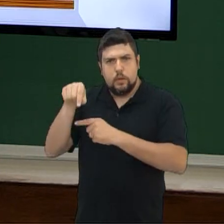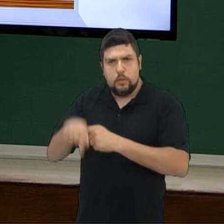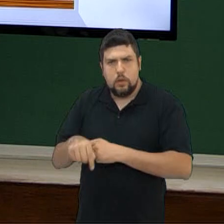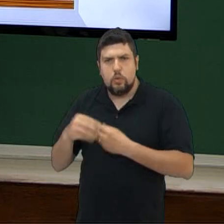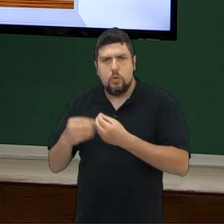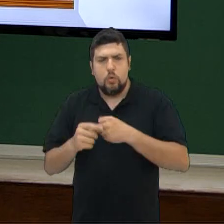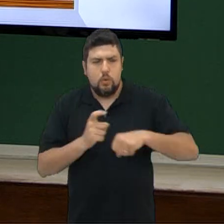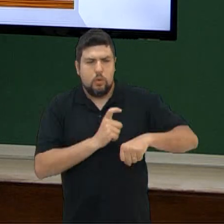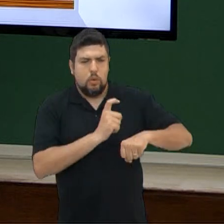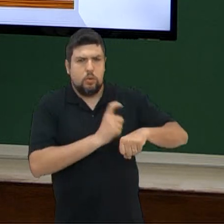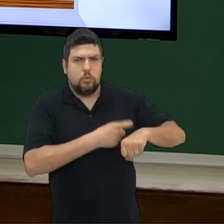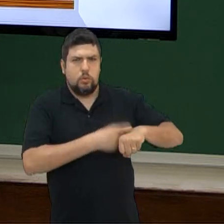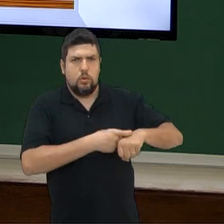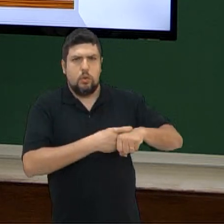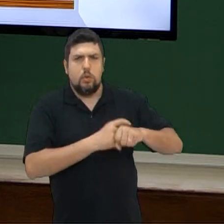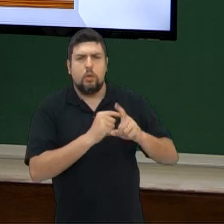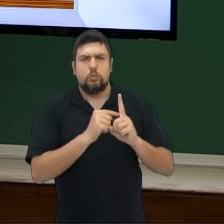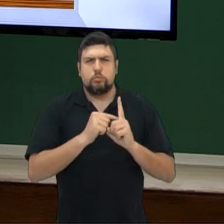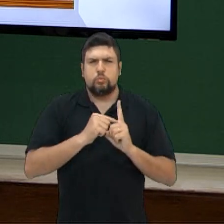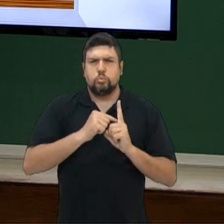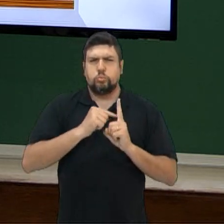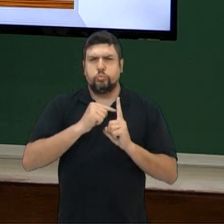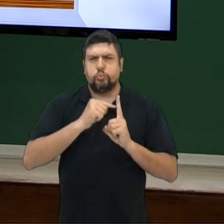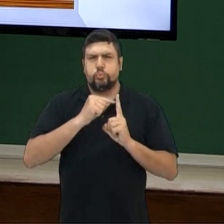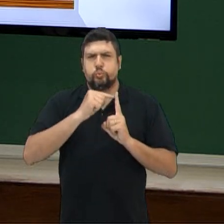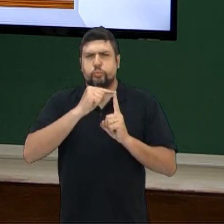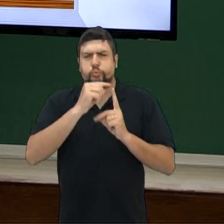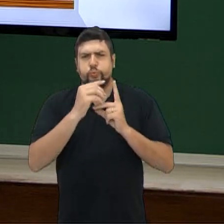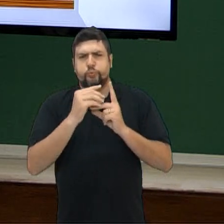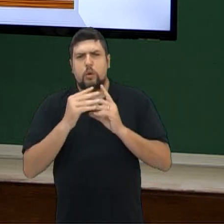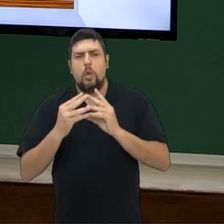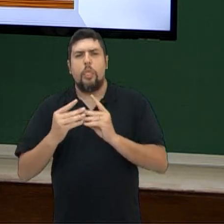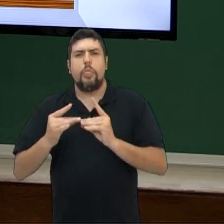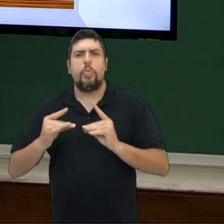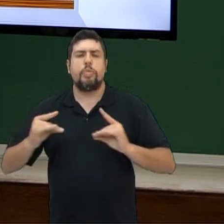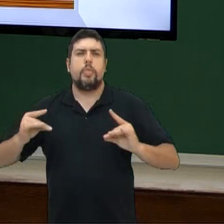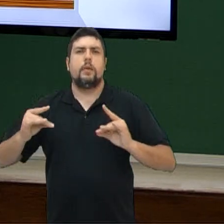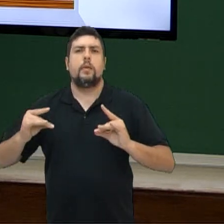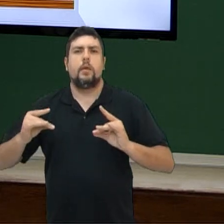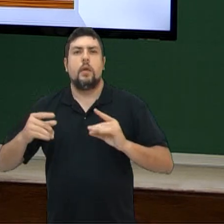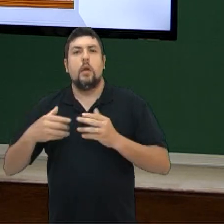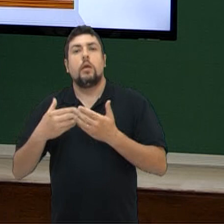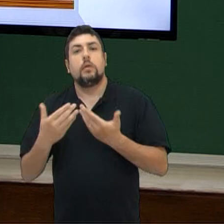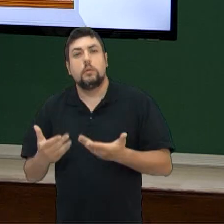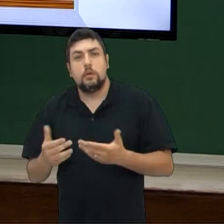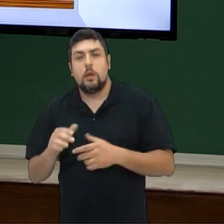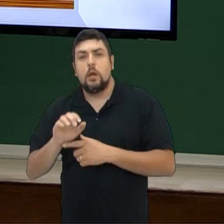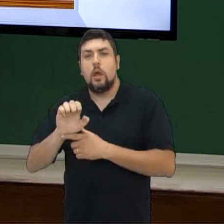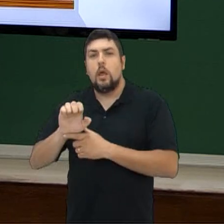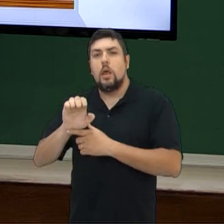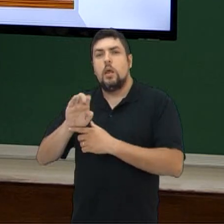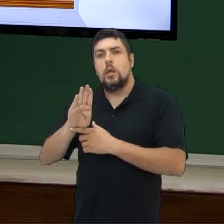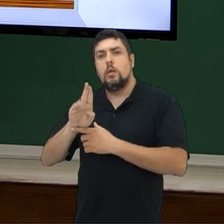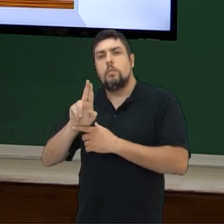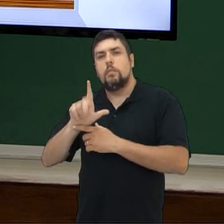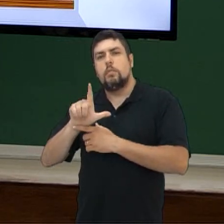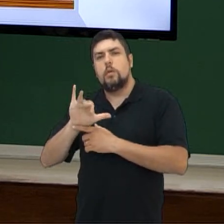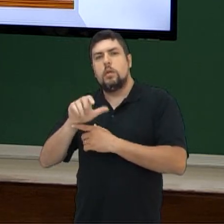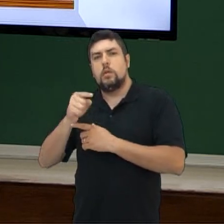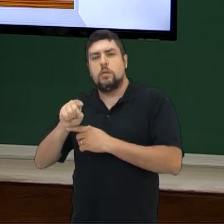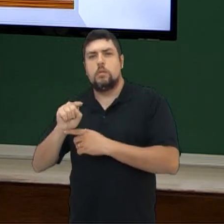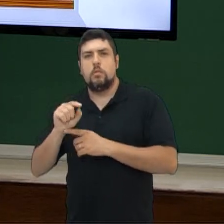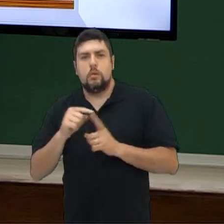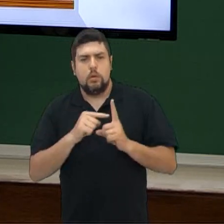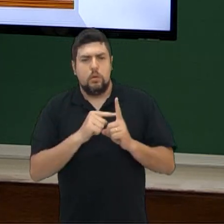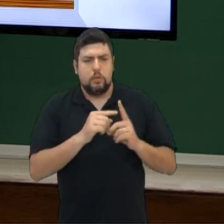estado sólido para o estado líquido, no caso do ponto de fusão, e no ponto de ebulição, a temperatura na qual ele